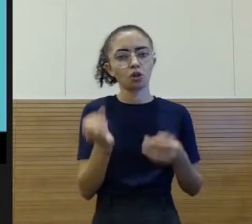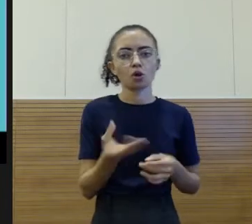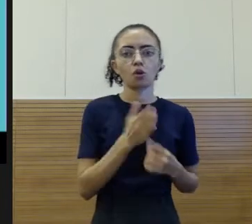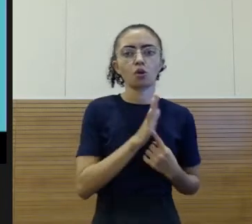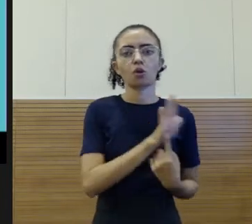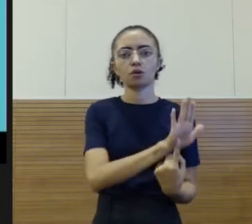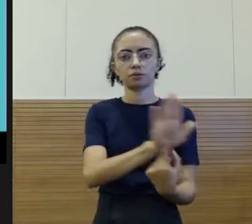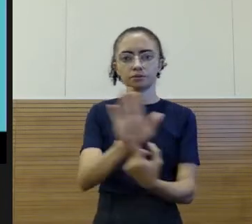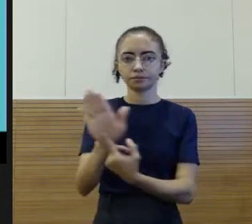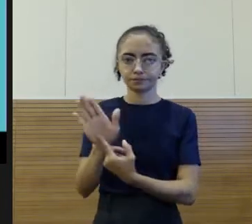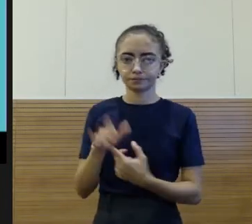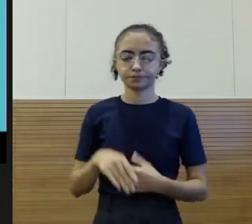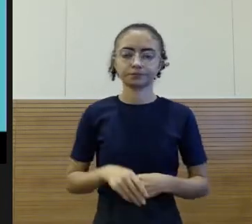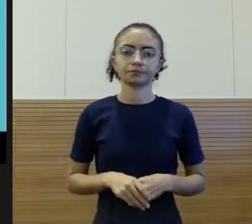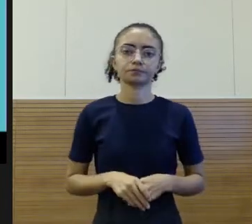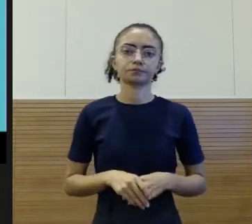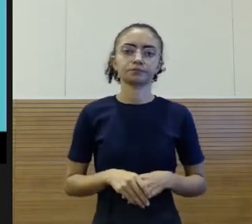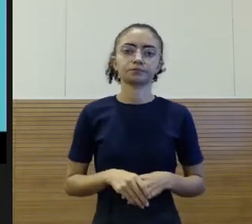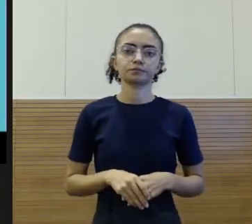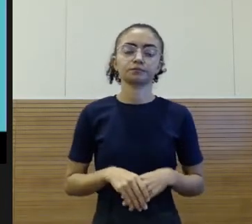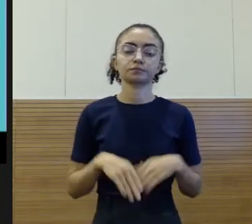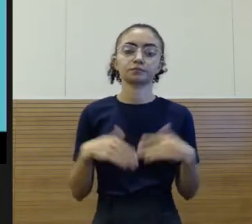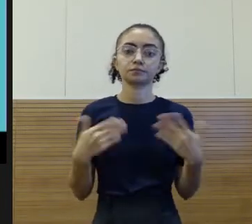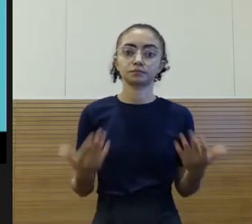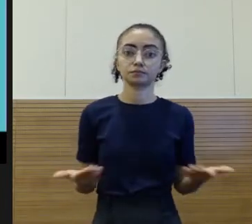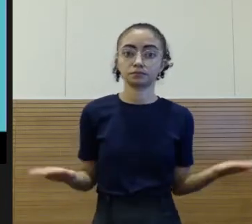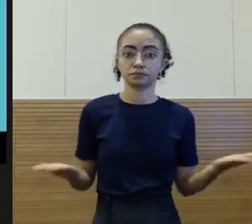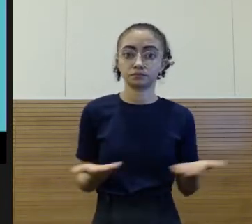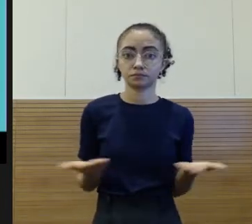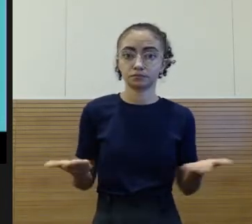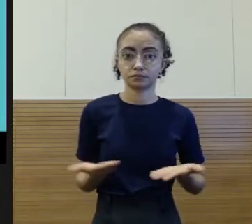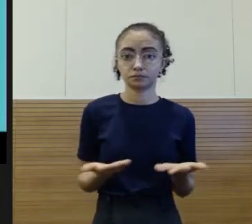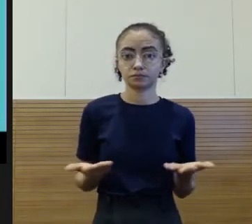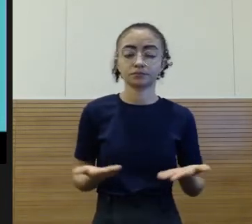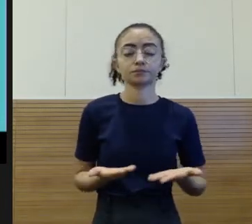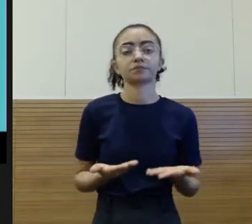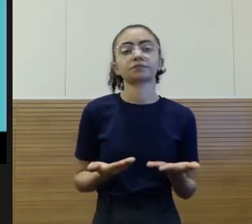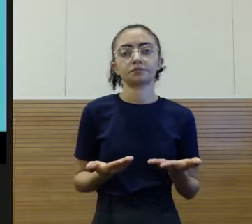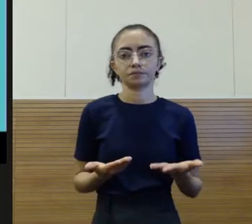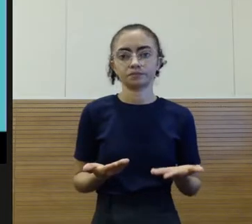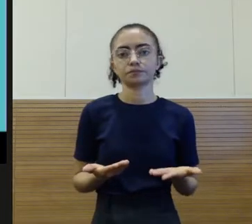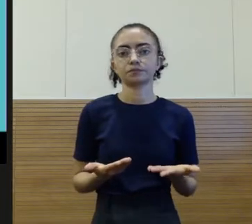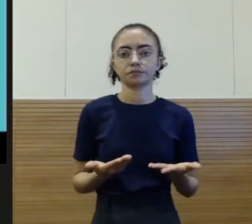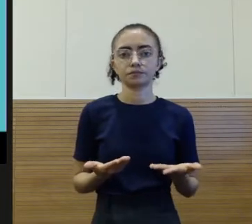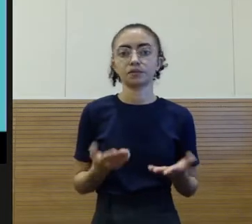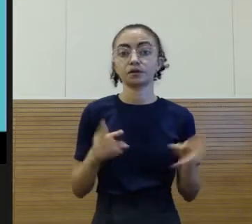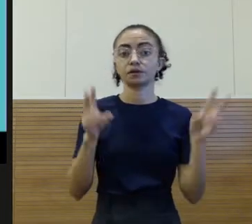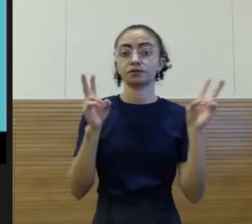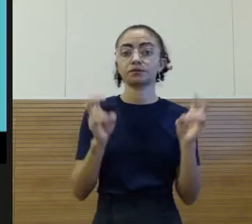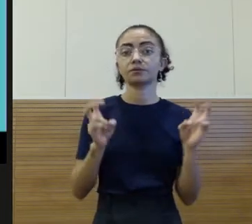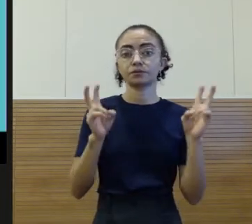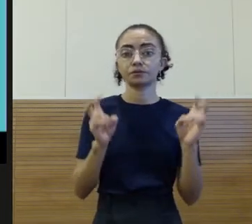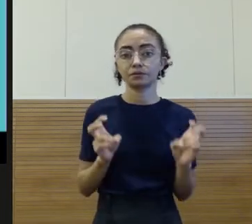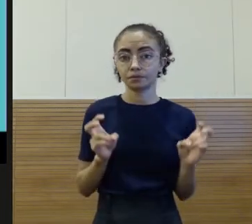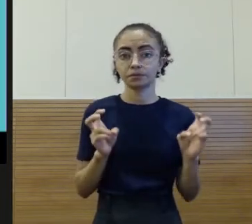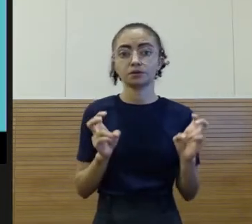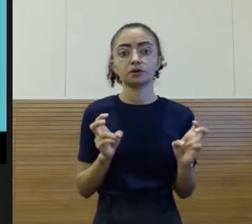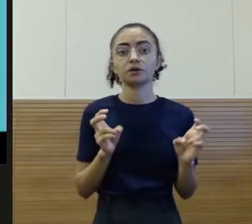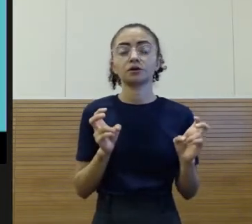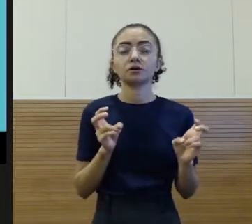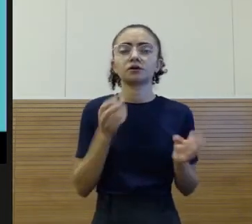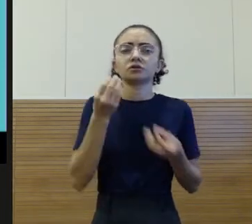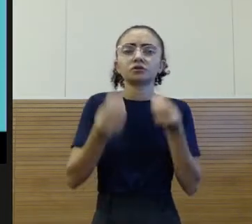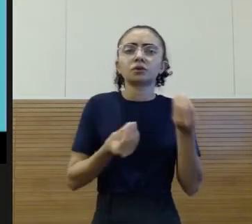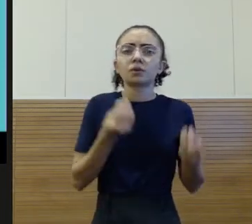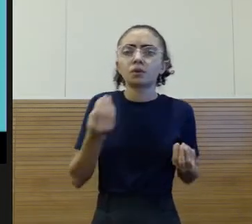de implementação. Então, no dia de hoje, basicamente, o tema é ver como